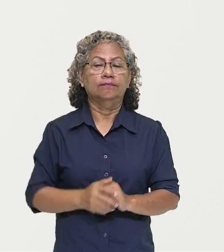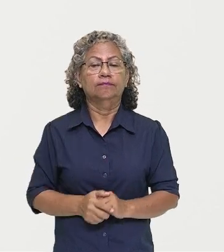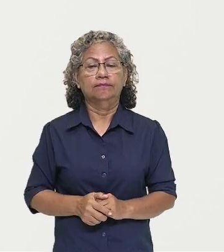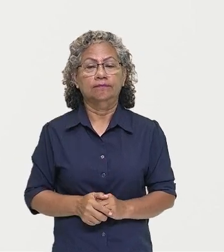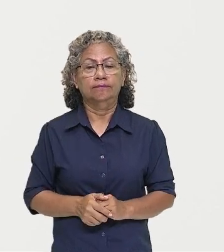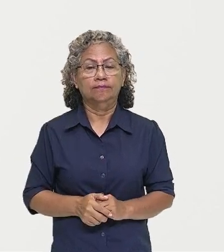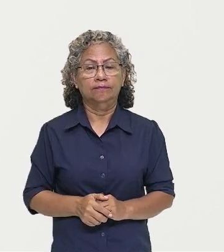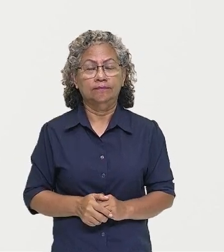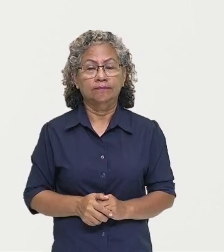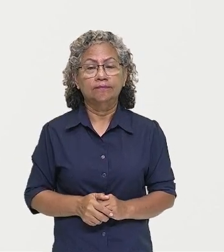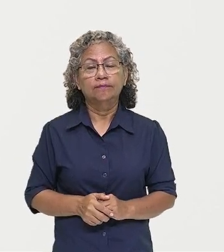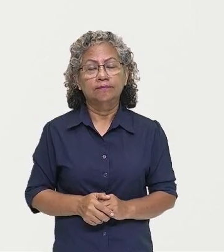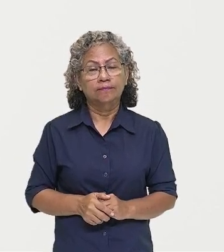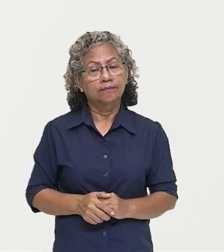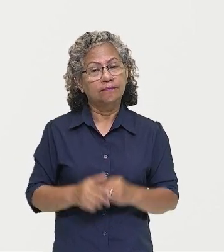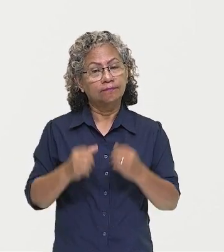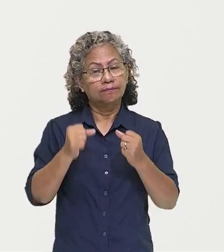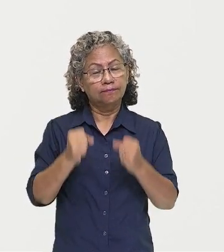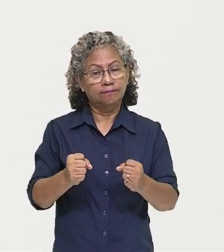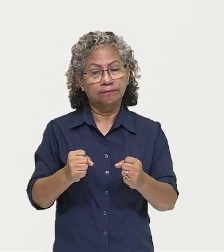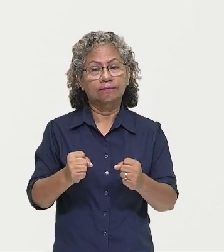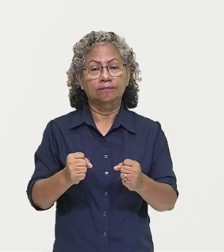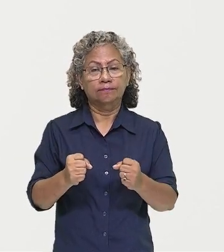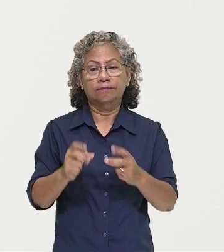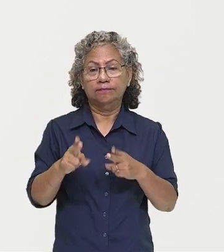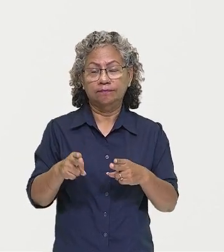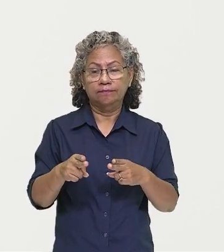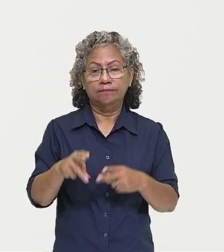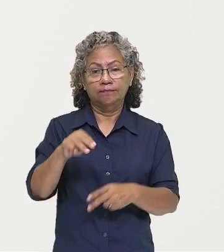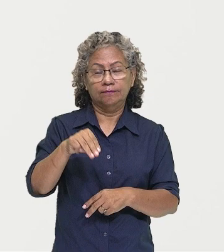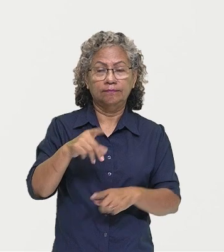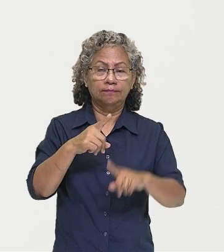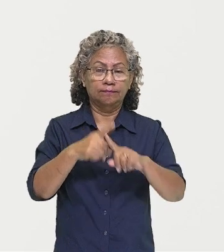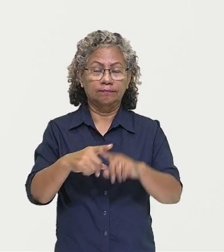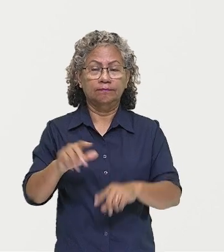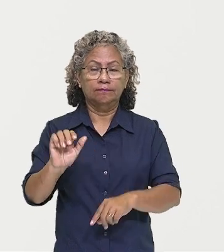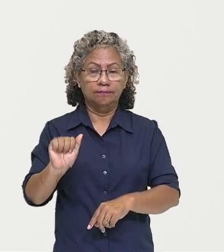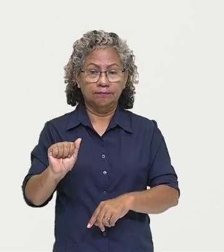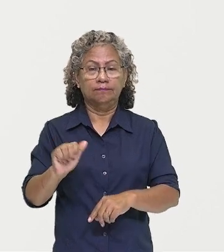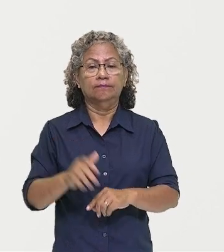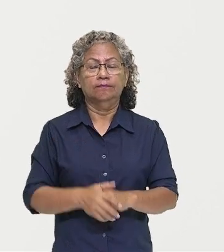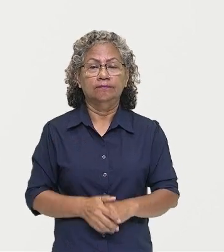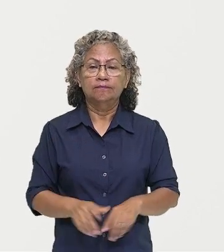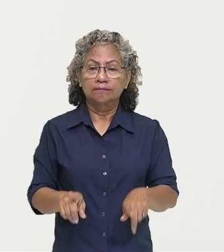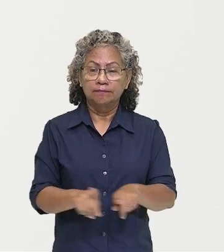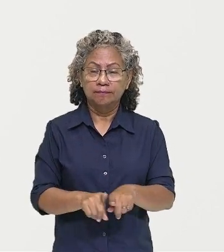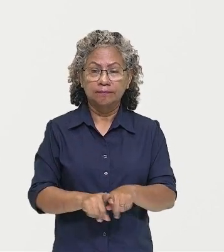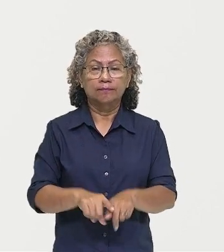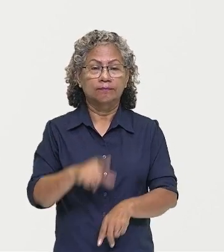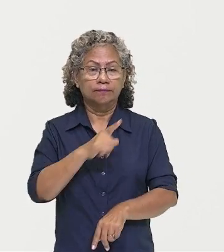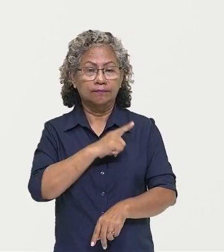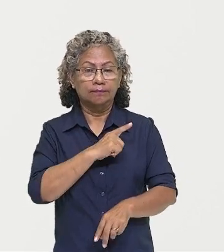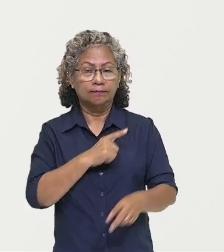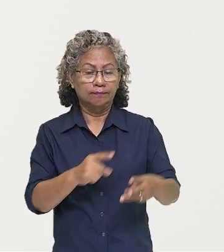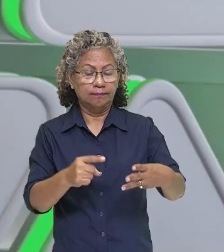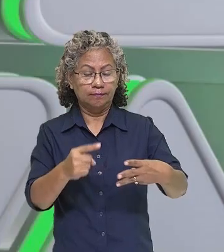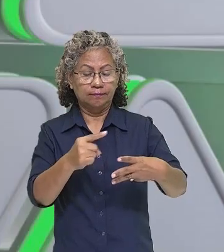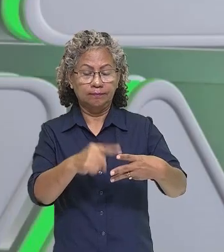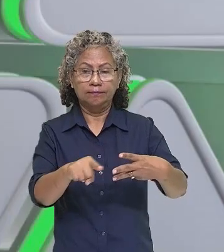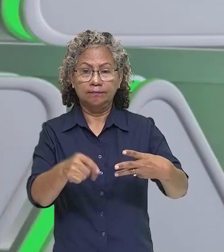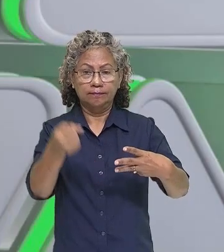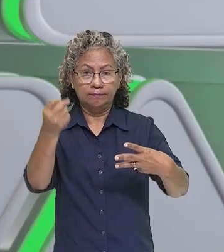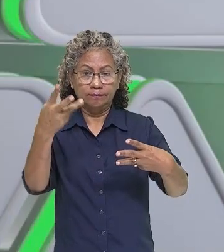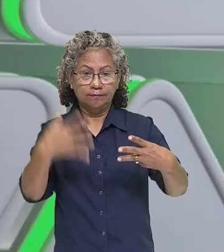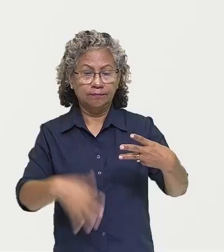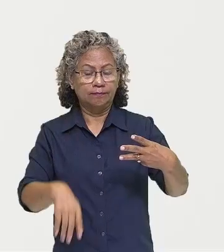vai ser igual a massa vezes a aceleração. E temos também a terceira lei, que nós vimos também, vejam